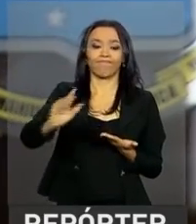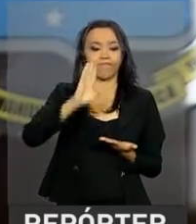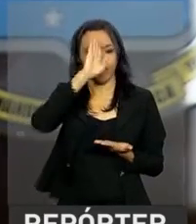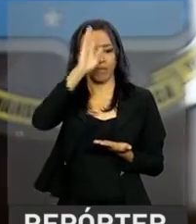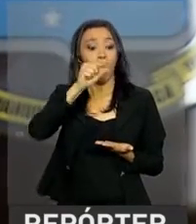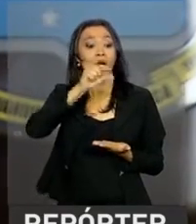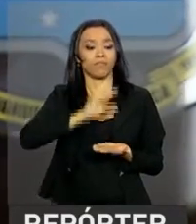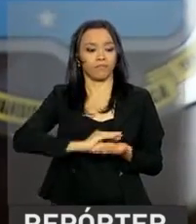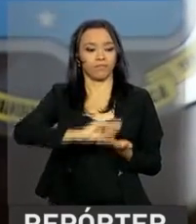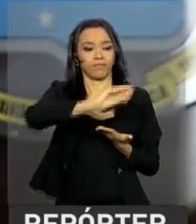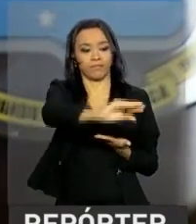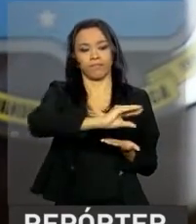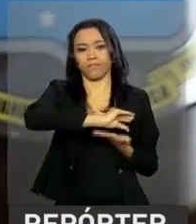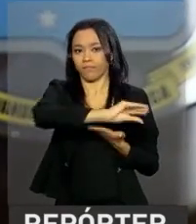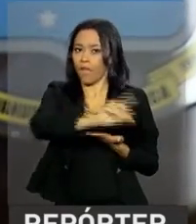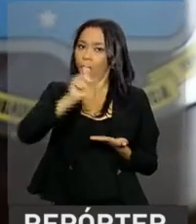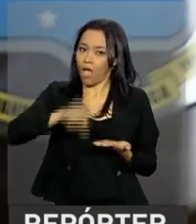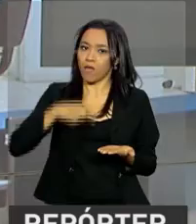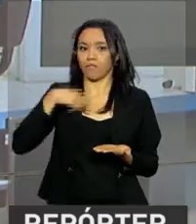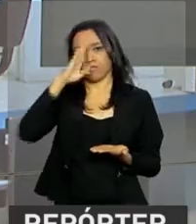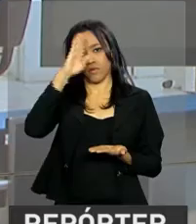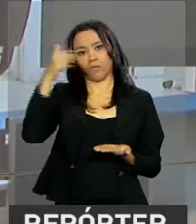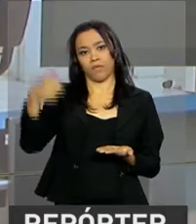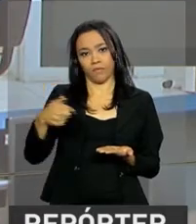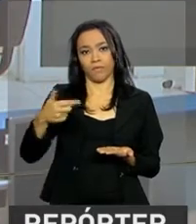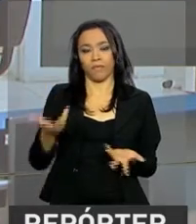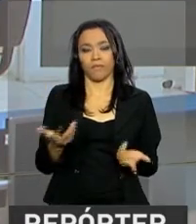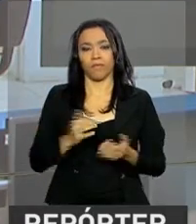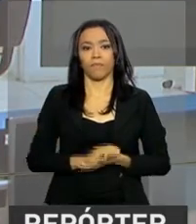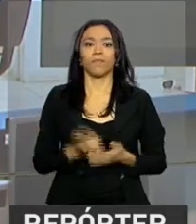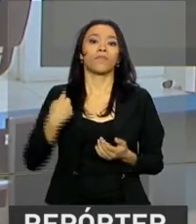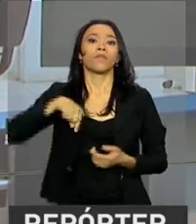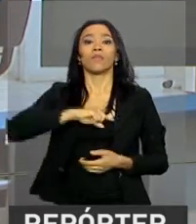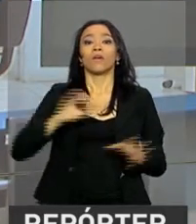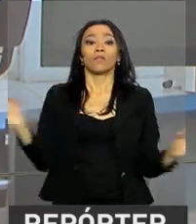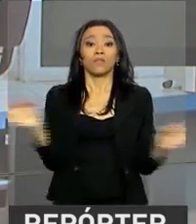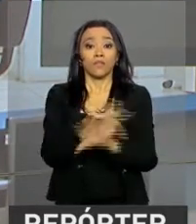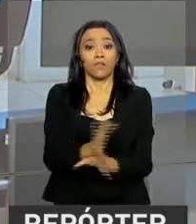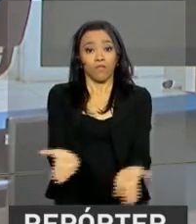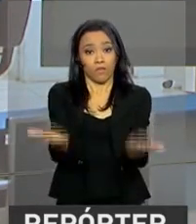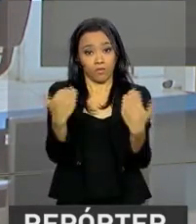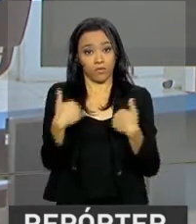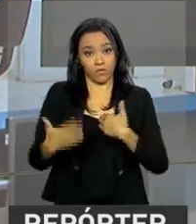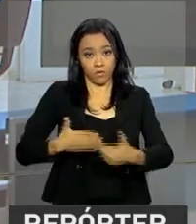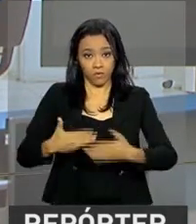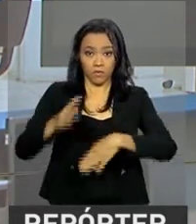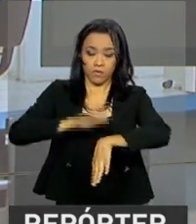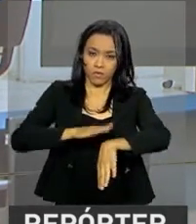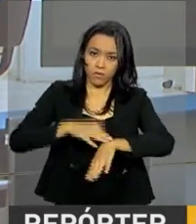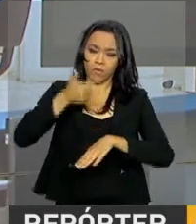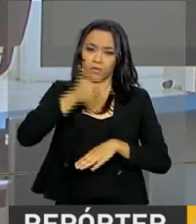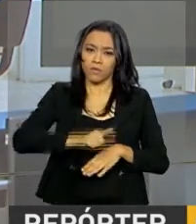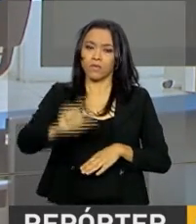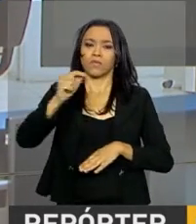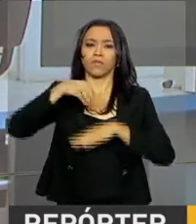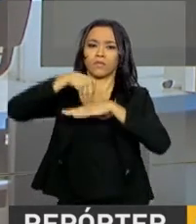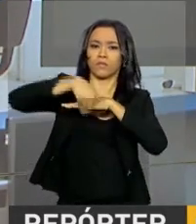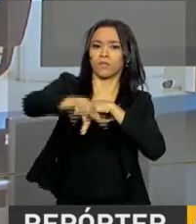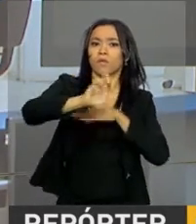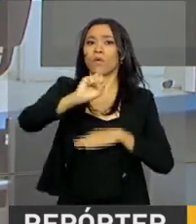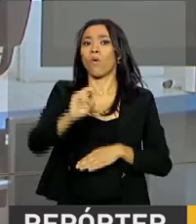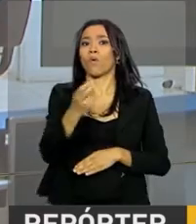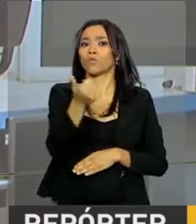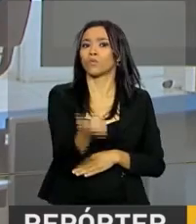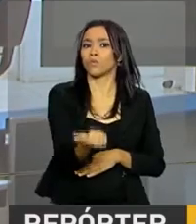propriedades atendidas e já é o flamengo nós ficamos por aqui voltamos a qualquer momento com outras informações ou ao